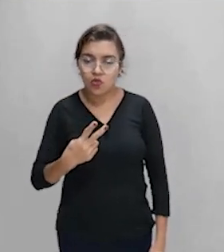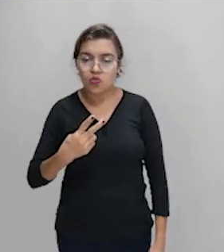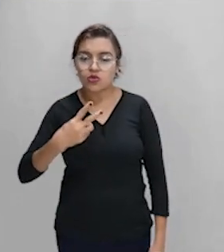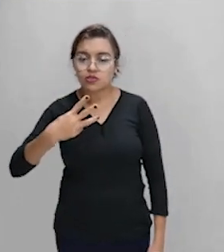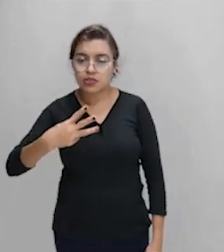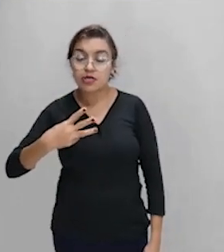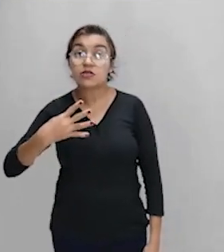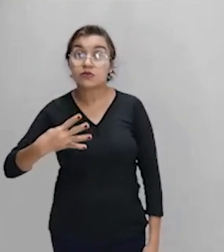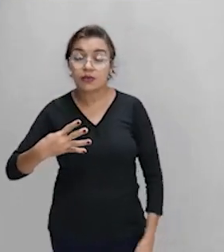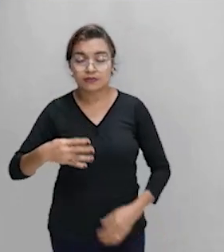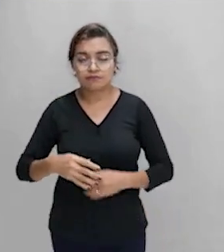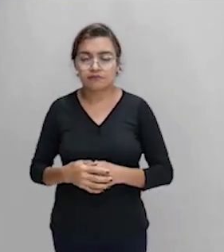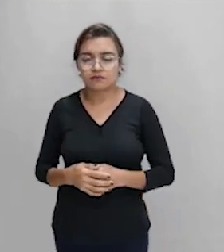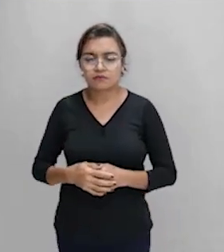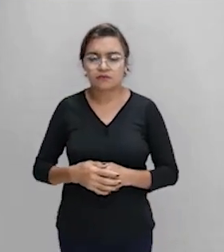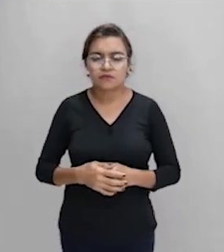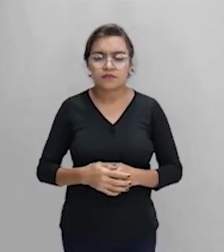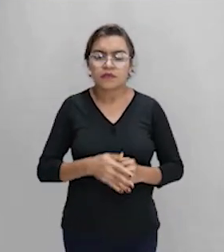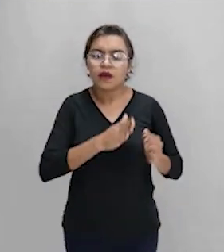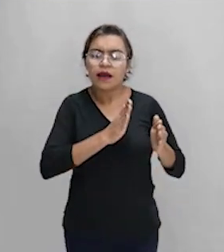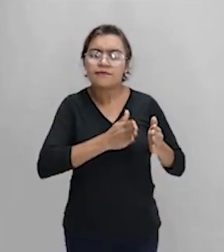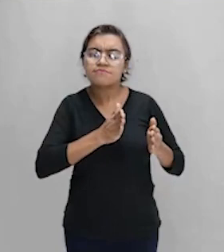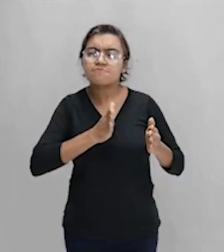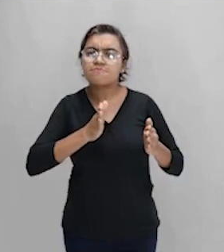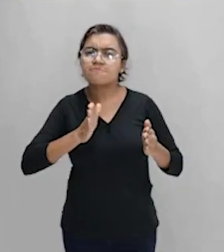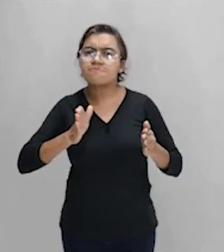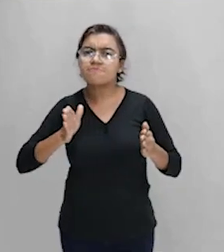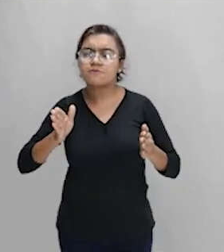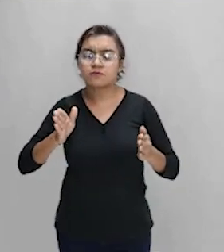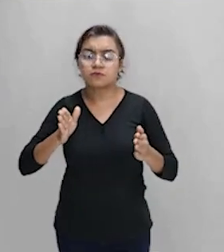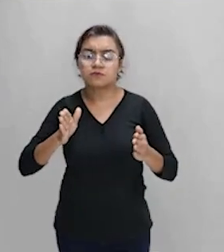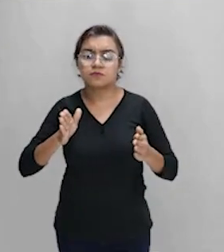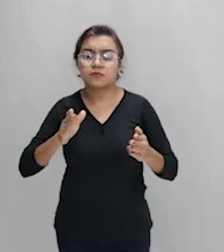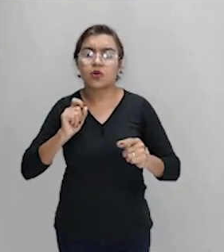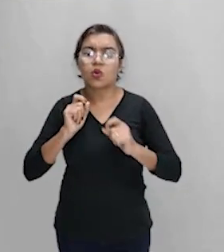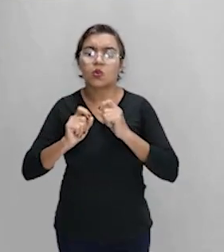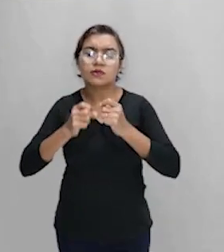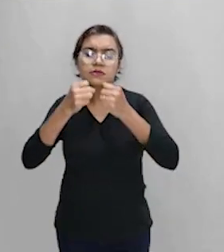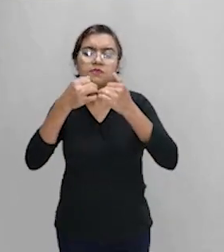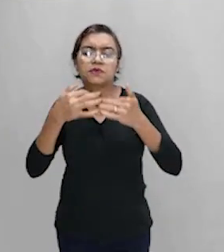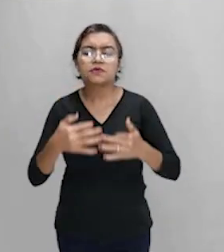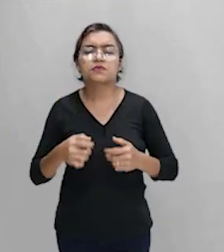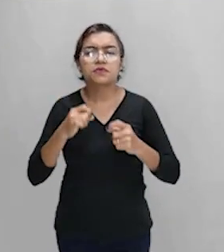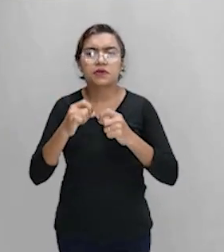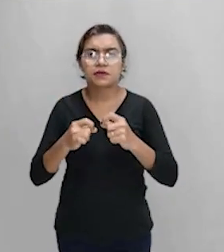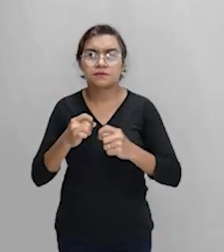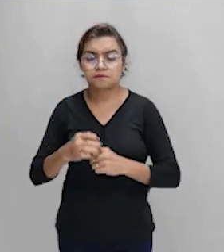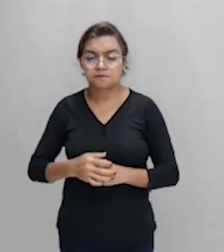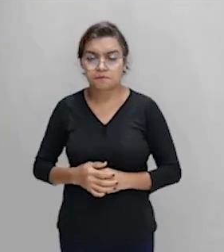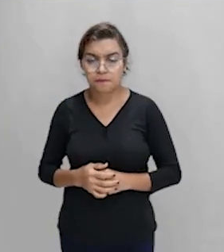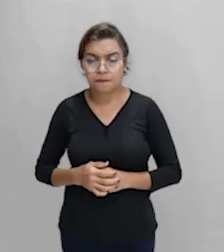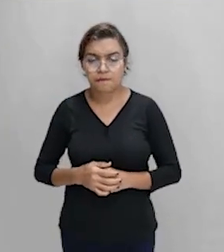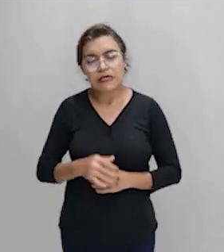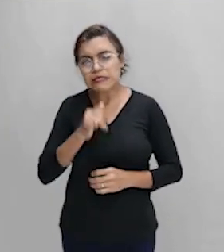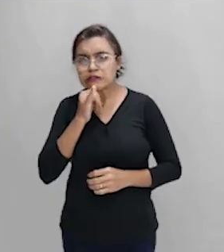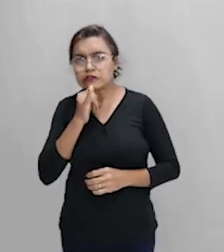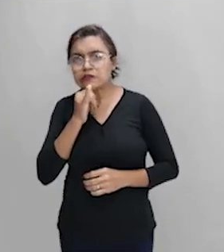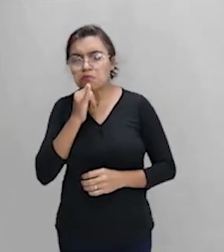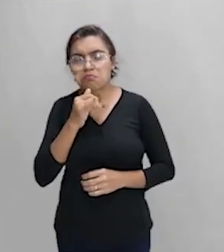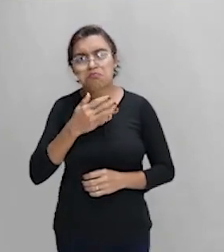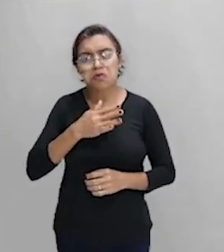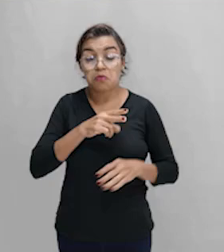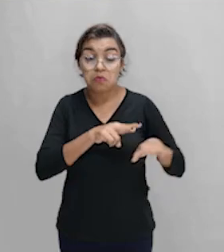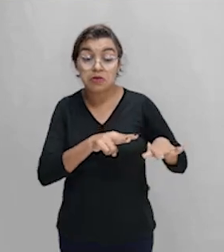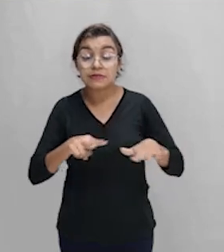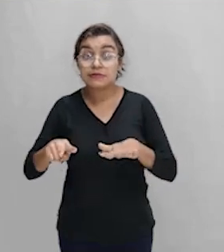4. E cada fatiazinha dessa aí, ó, corresponde ao quê? A uma semana, digamos assim,